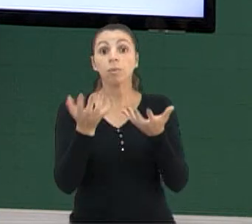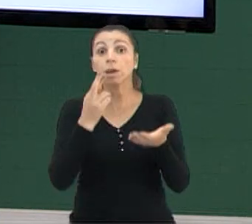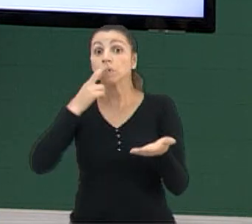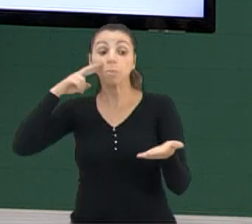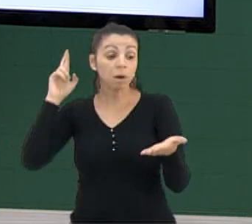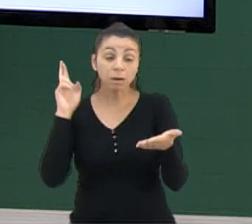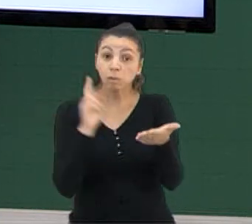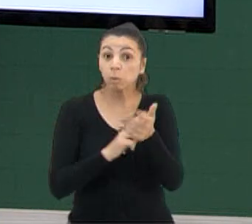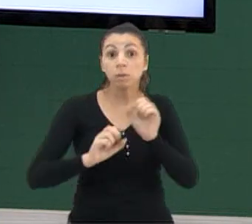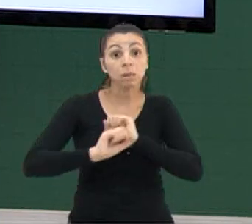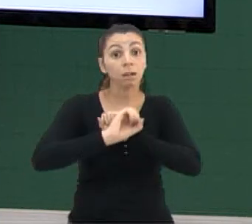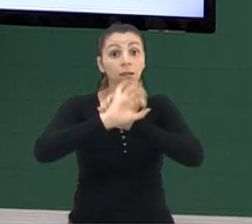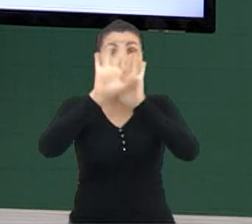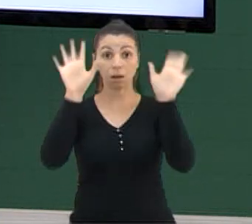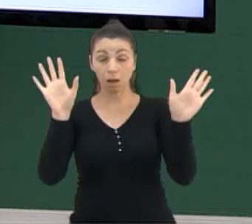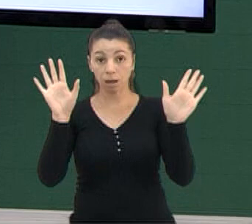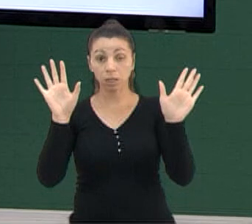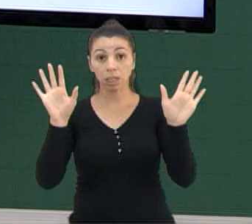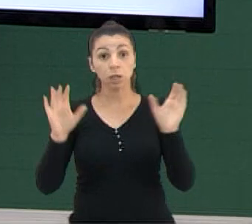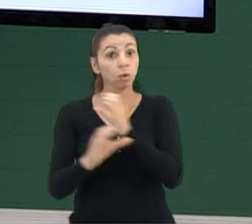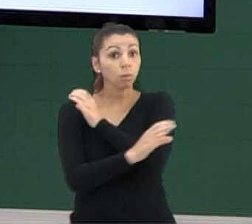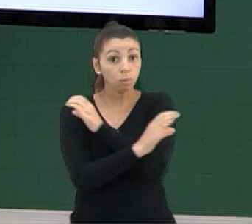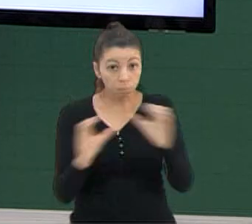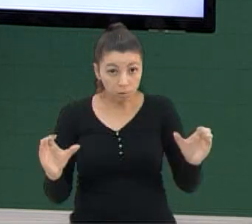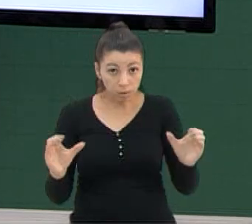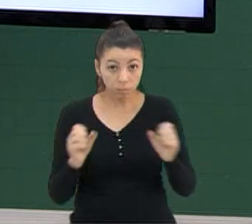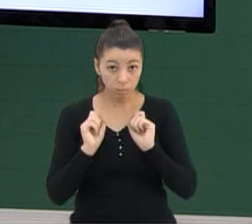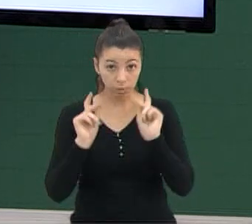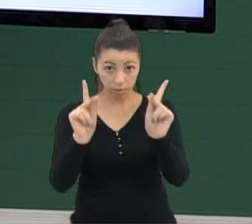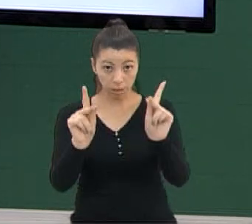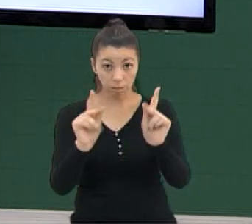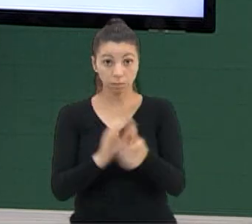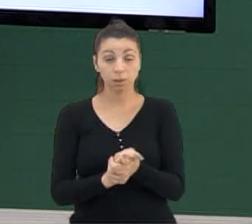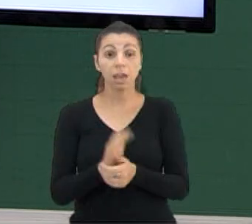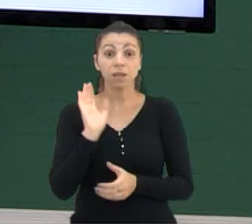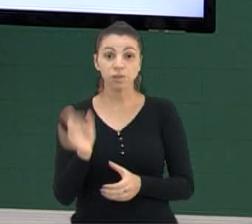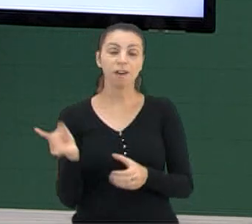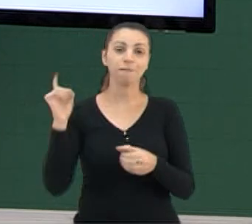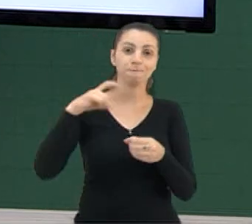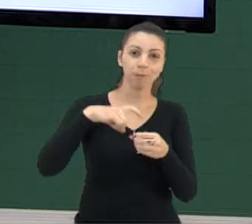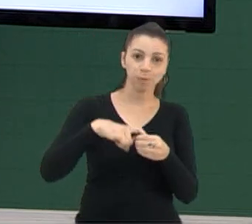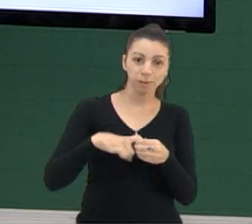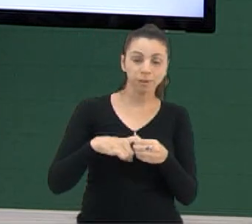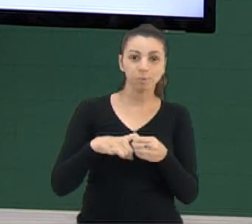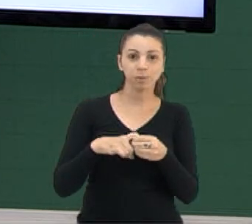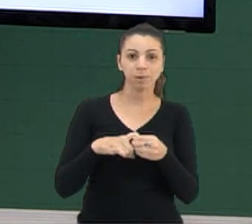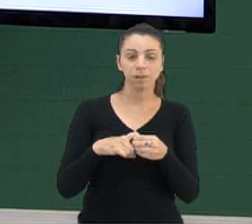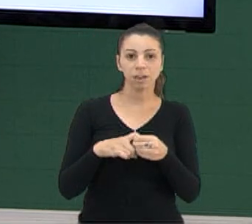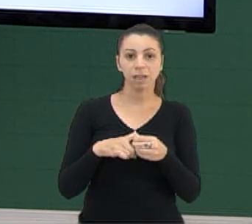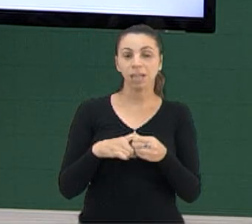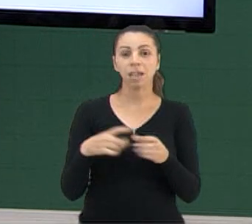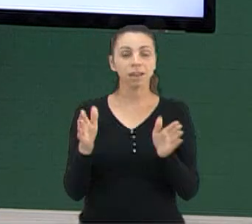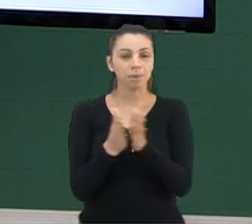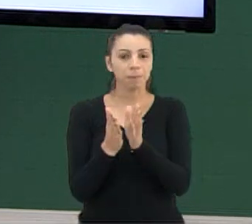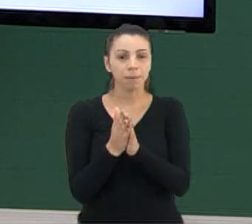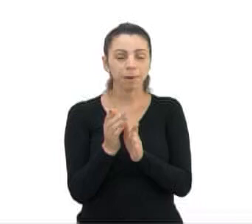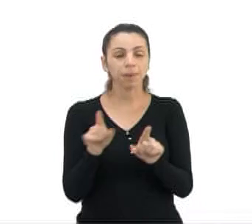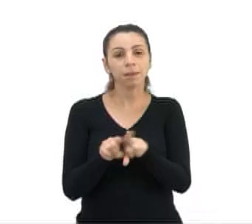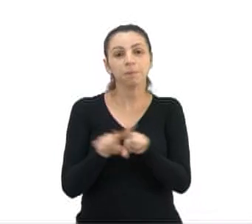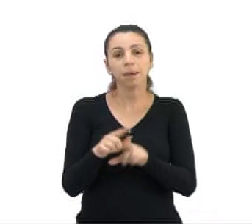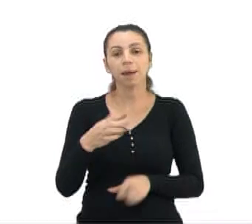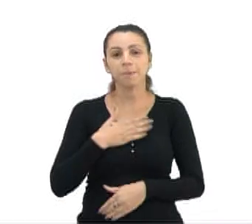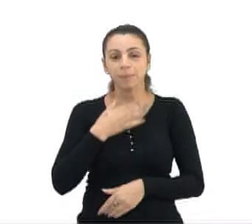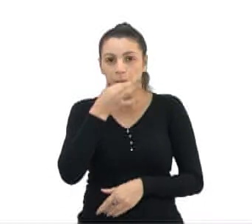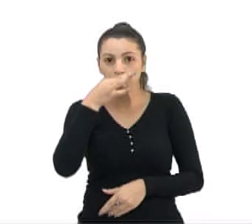resposta clara e completa, ok? E nós já vamos ver a minha sugestão de